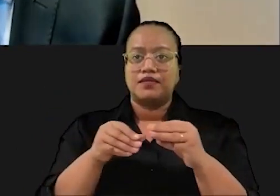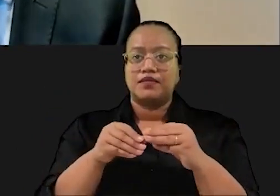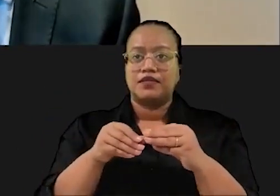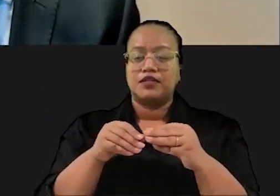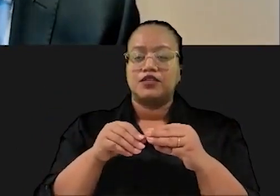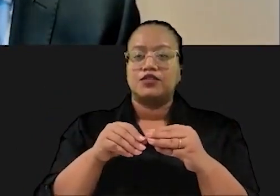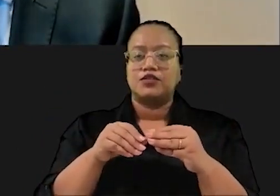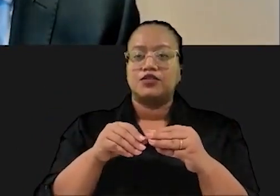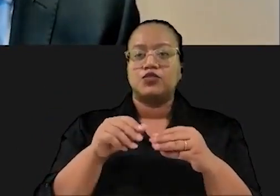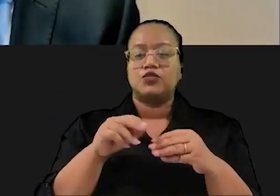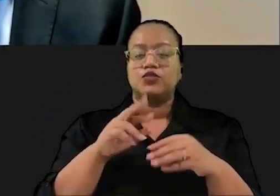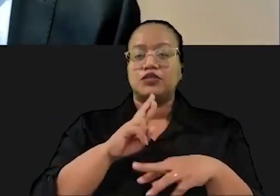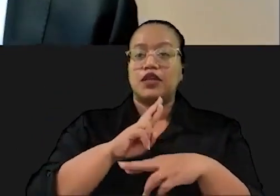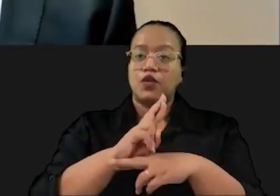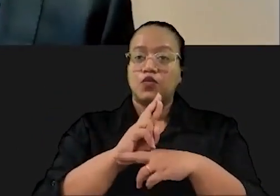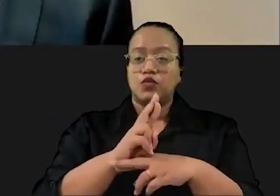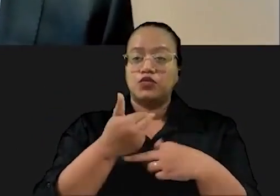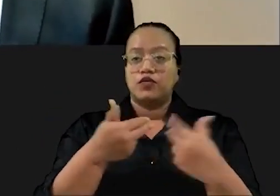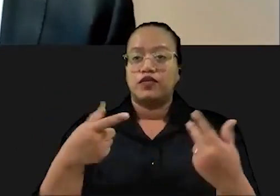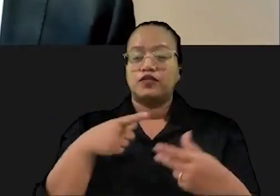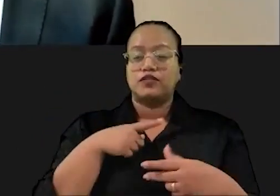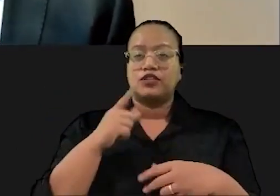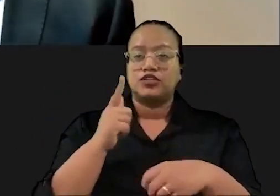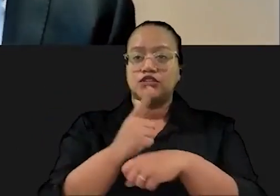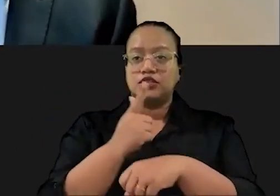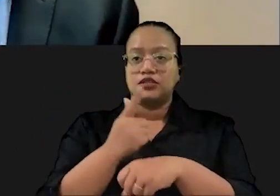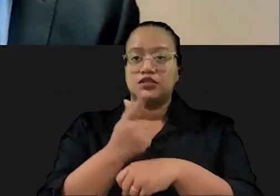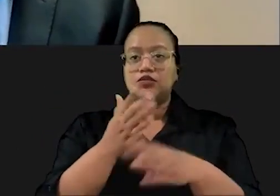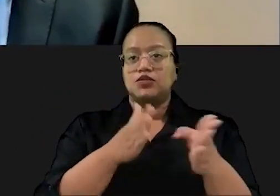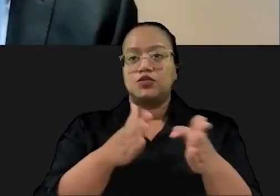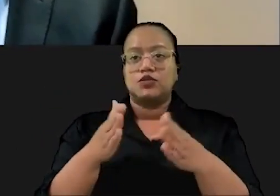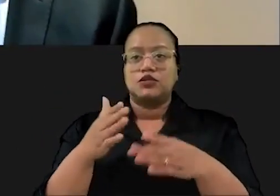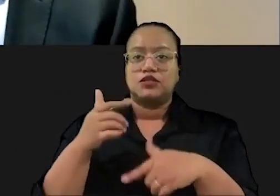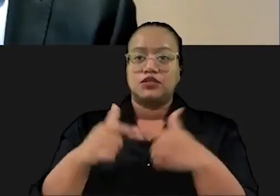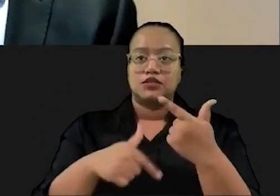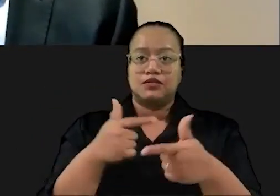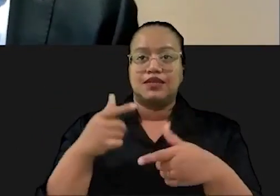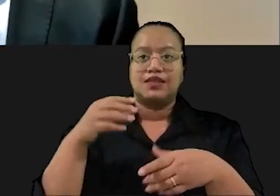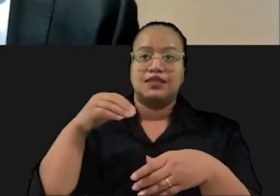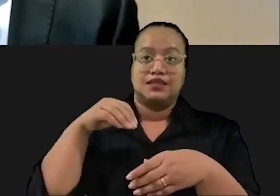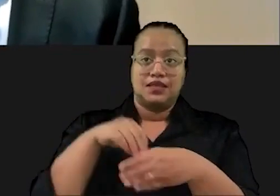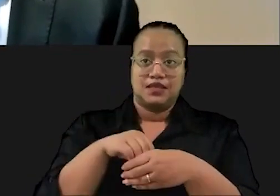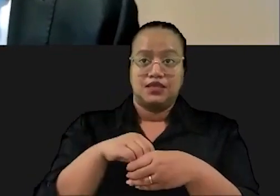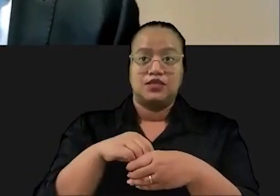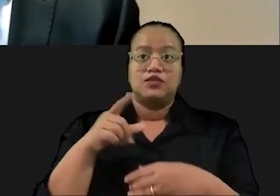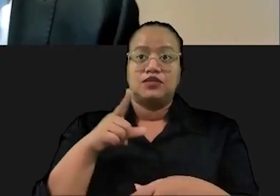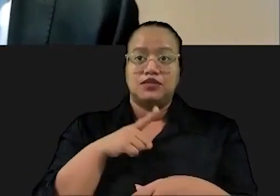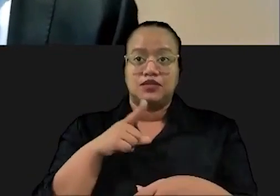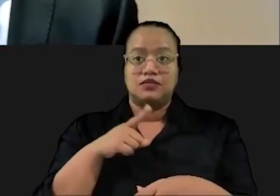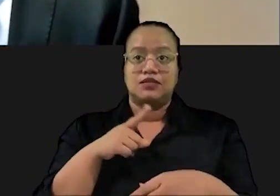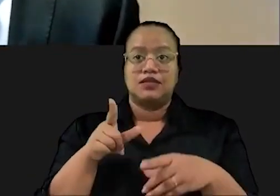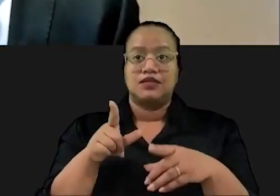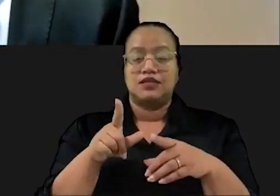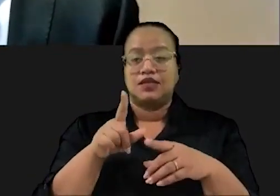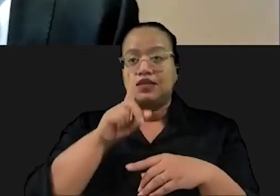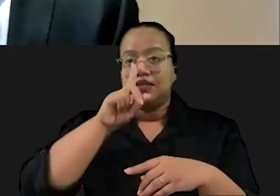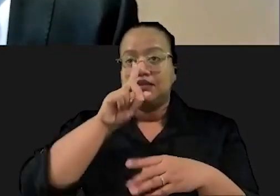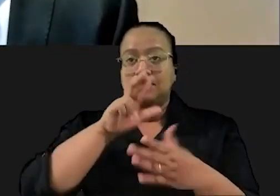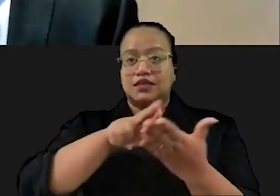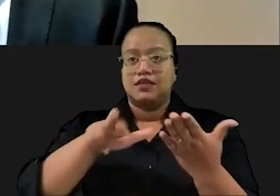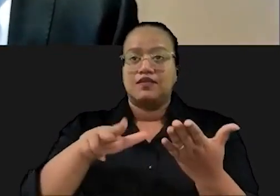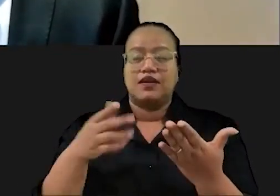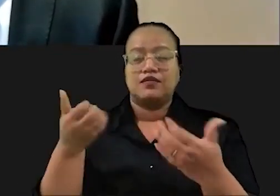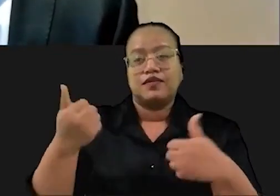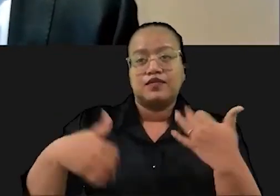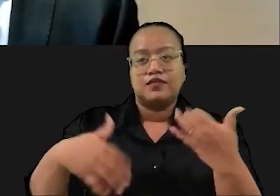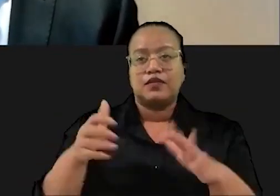de gestão de processo de trabalho. E dentro da gestão de processo de trabalho também tem a ideia de gestão de riscos, né? Não vou falar muito disso aqui, mas a ideia assim, de